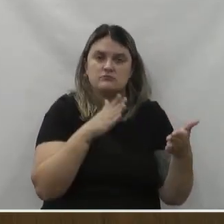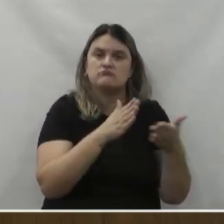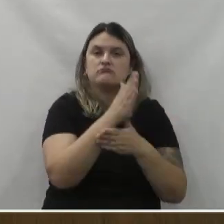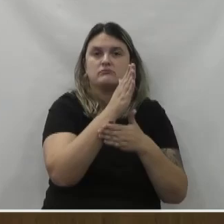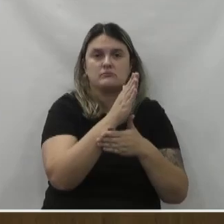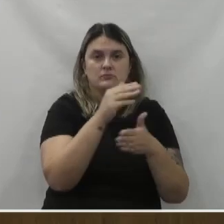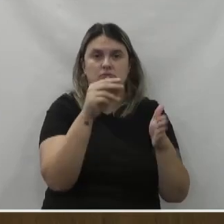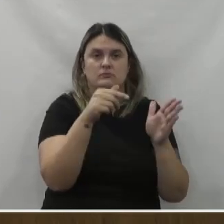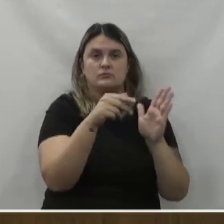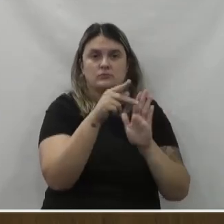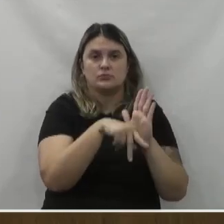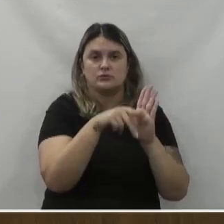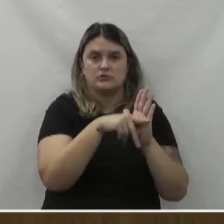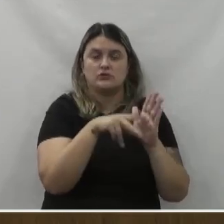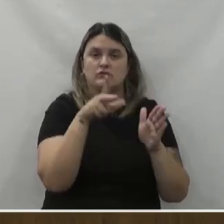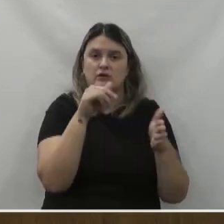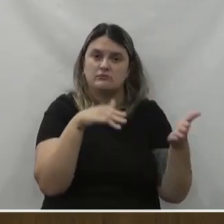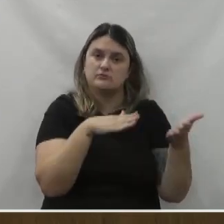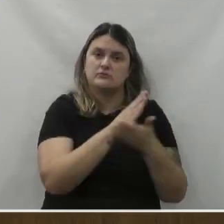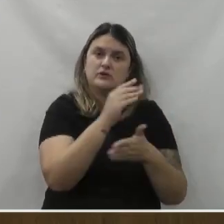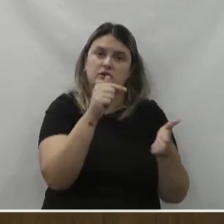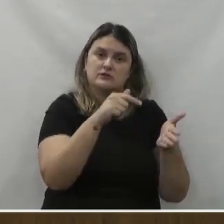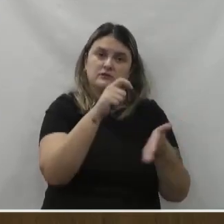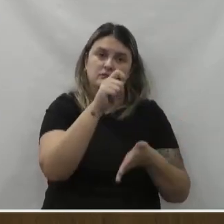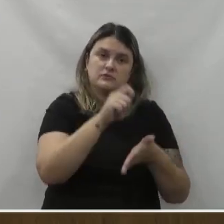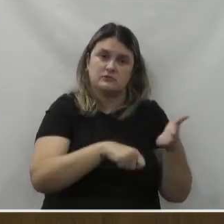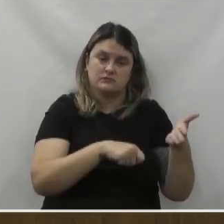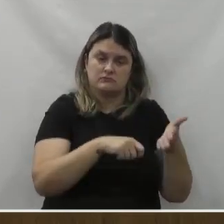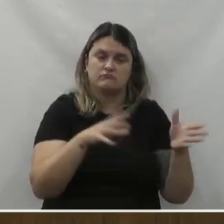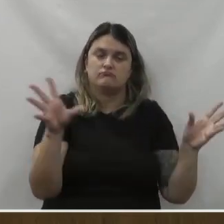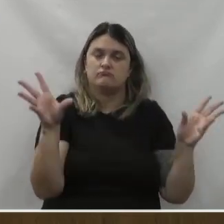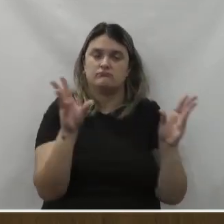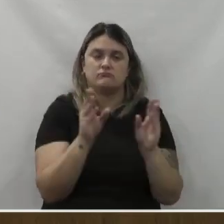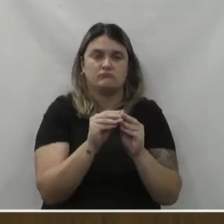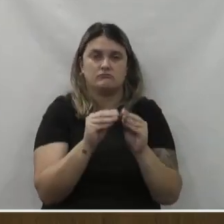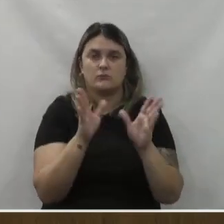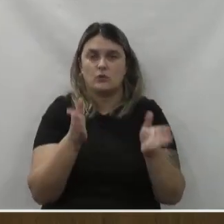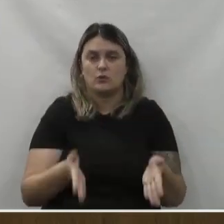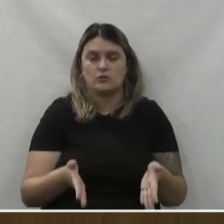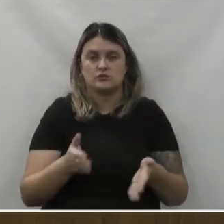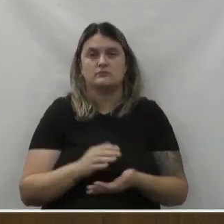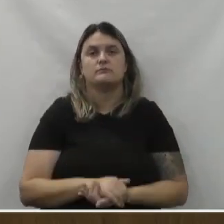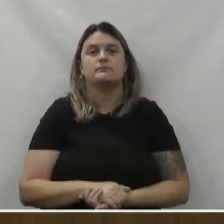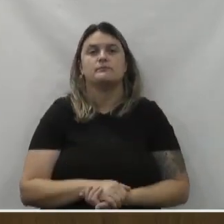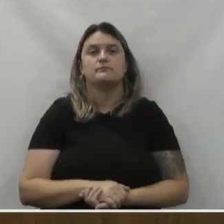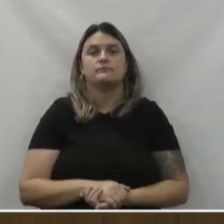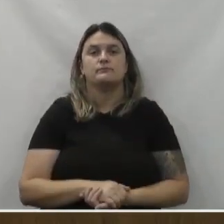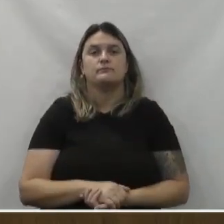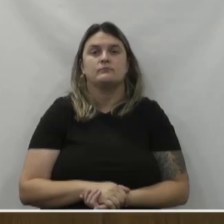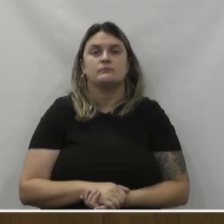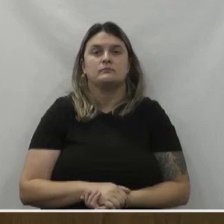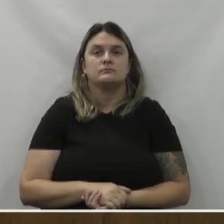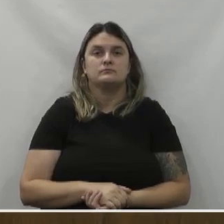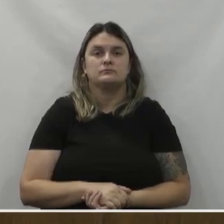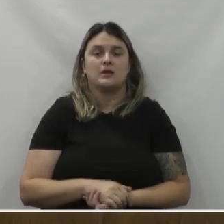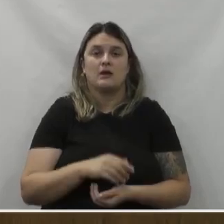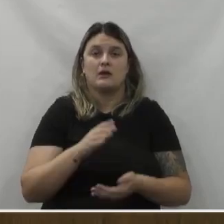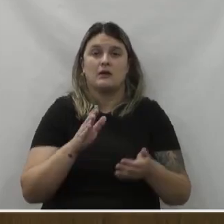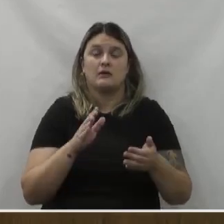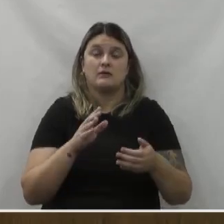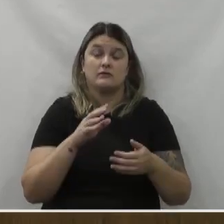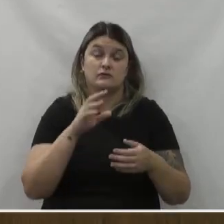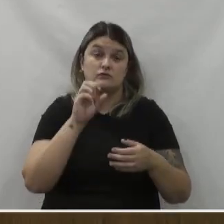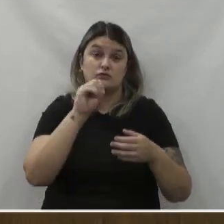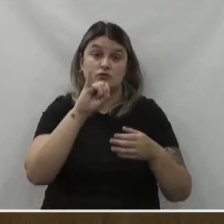execução desse contrato. Então, seria isso na noite de hoje. A gente deixa aqui